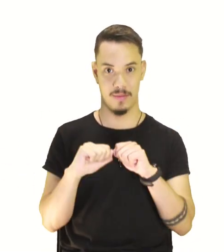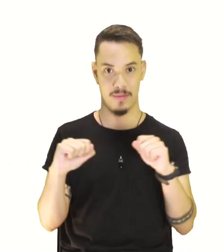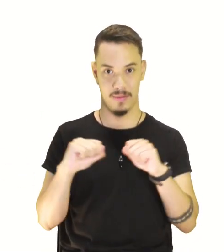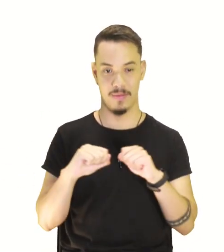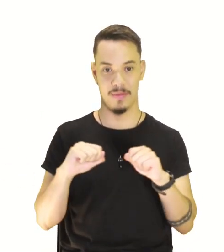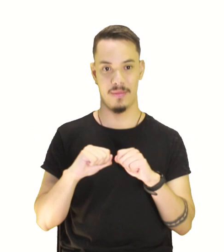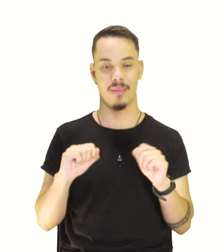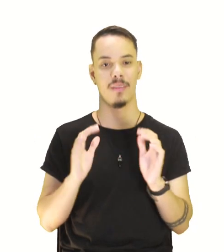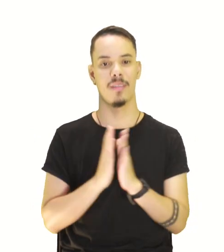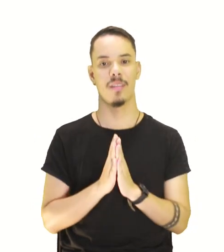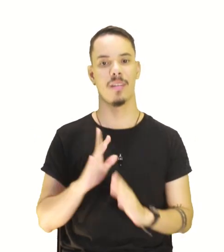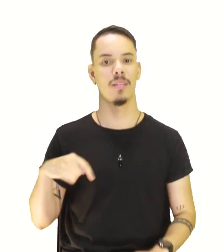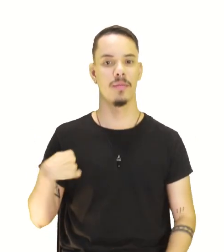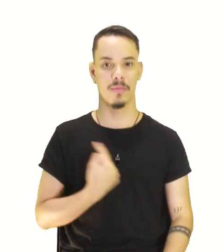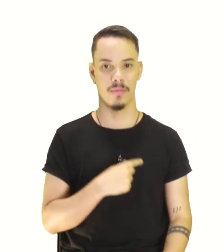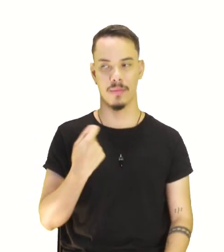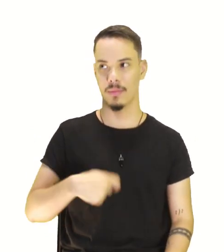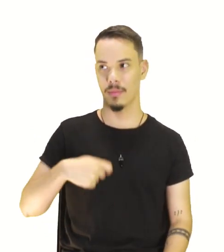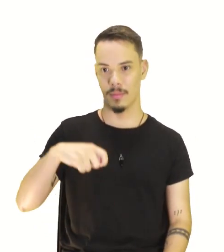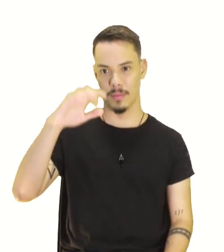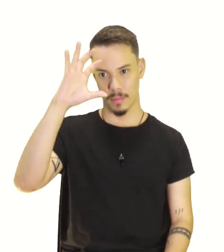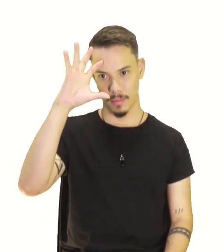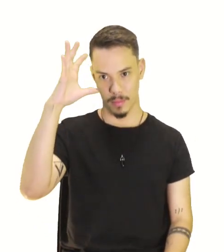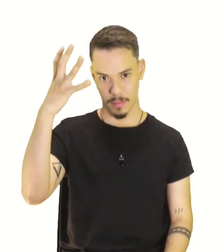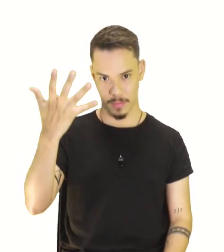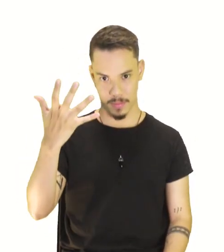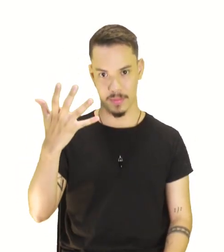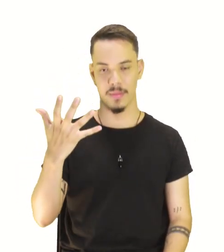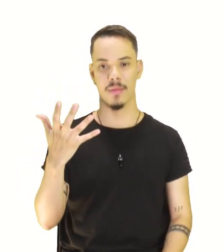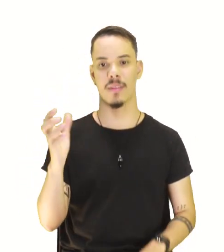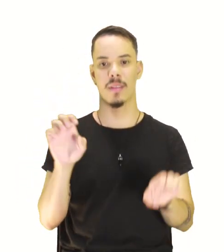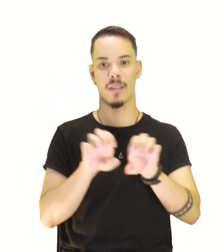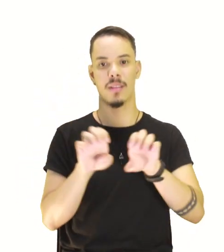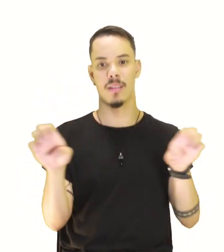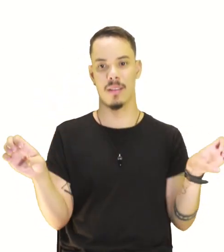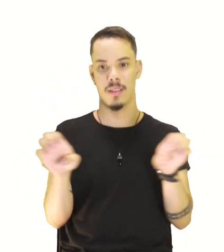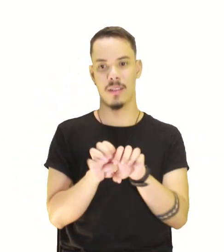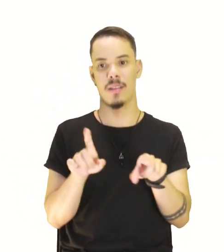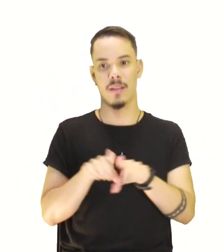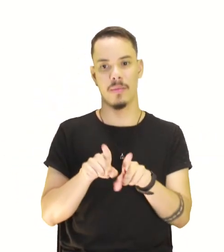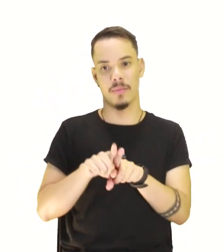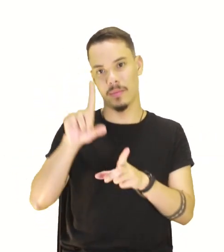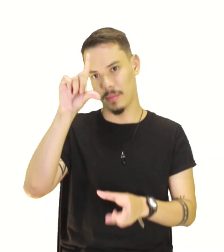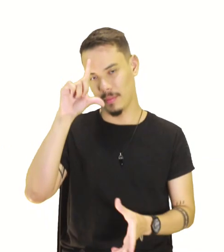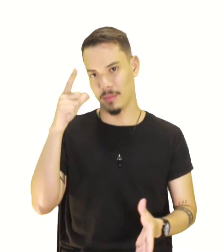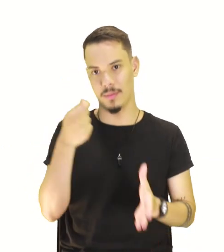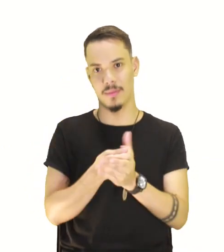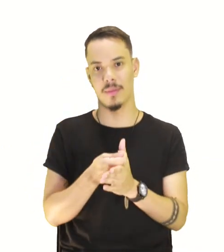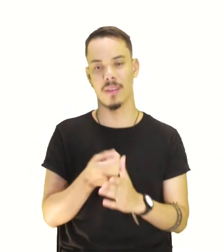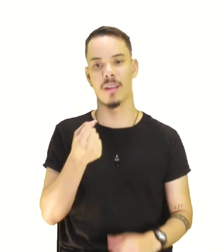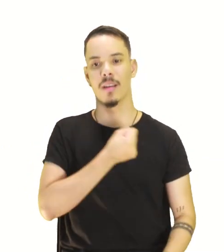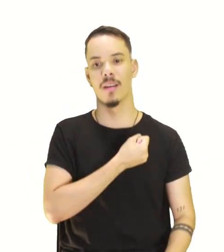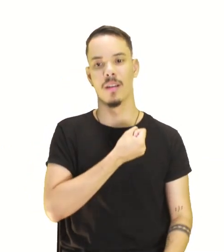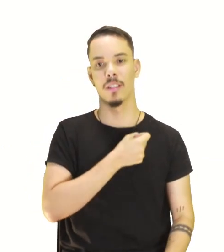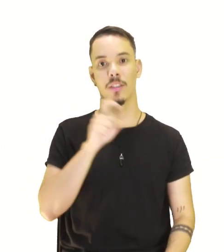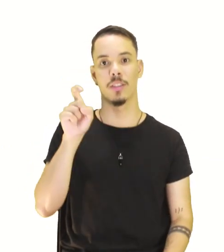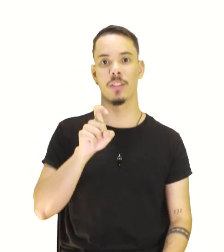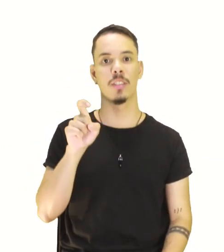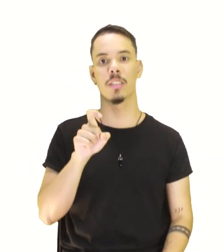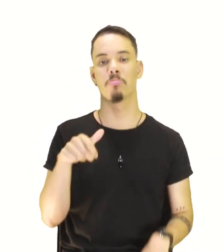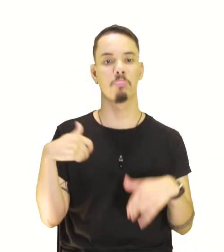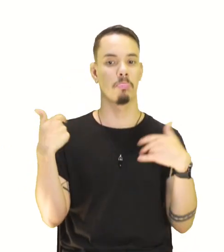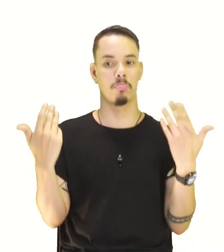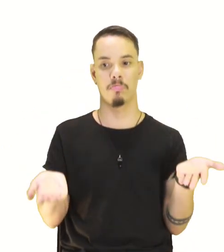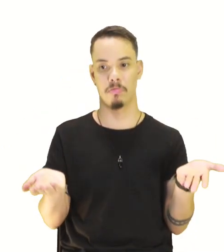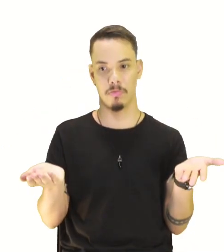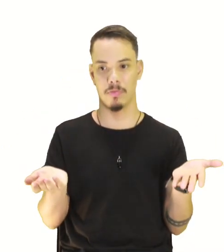parênteses, nós devemos resolver a equação e determinar o valor de x. Olha lá,